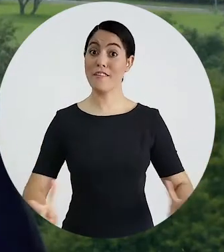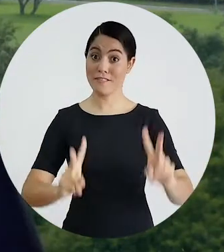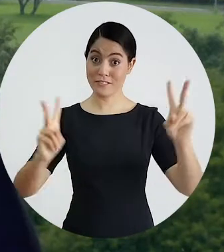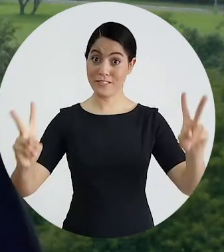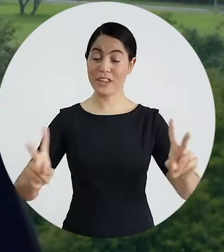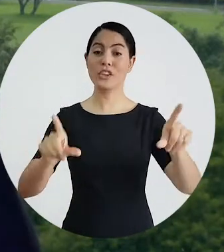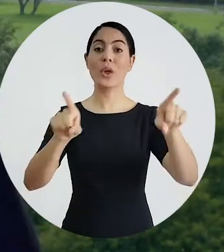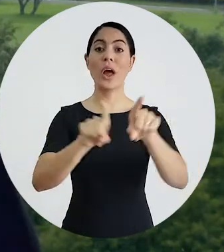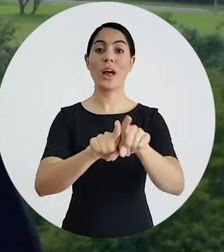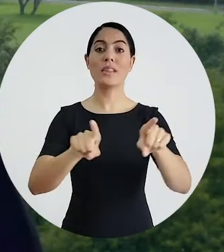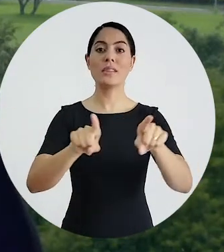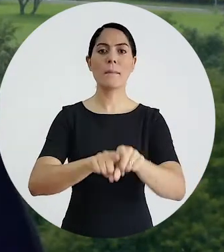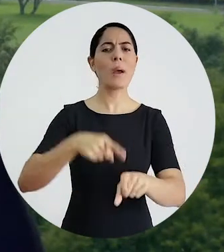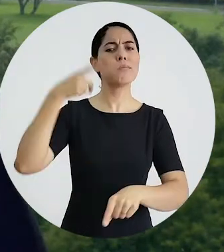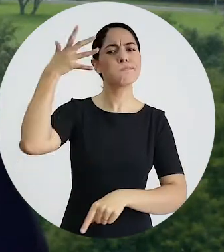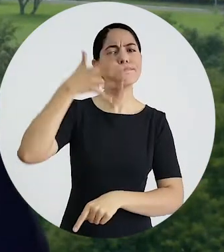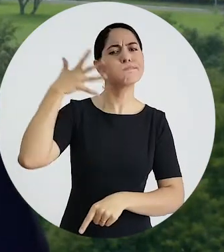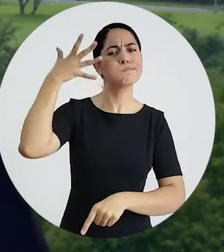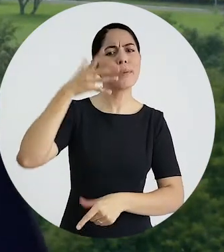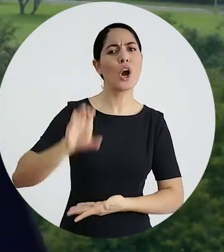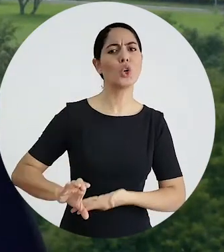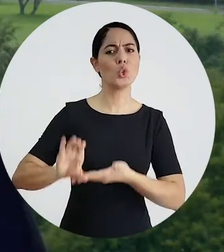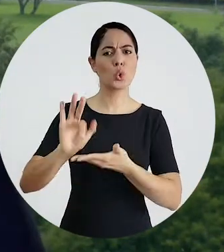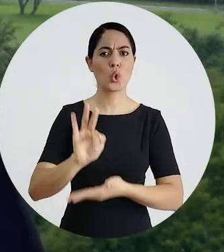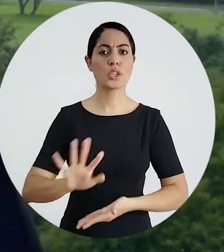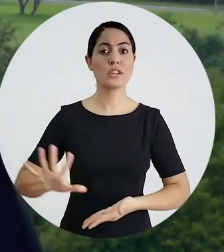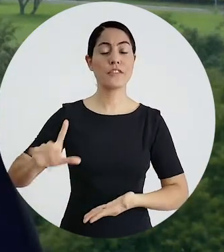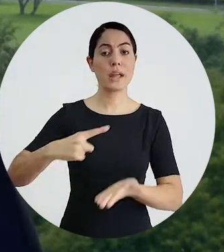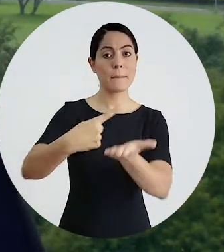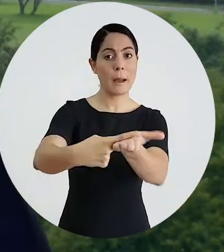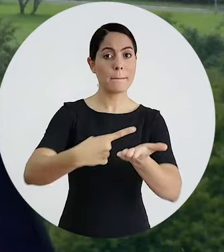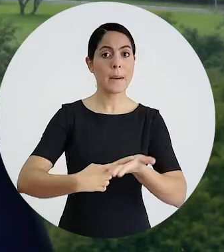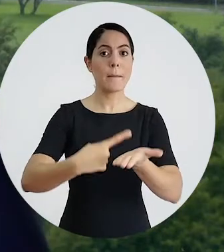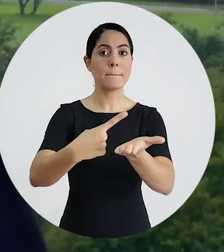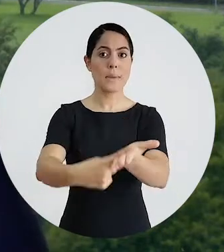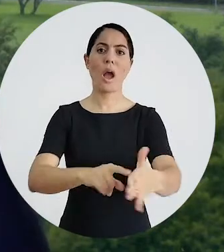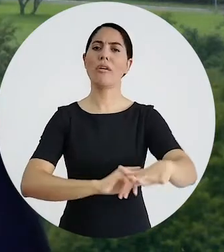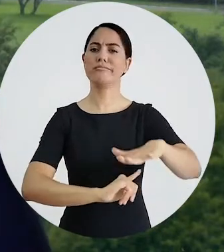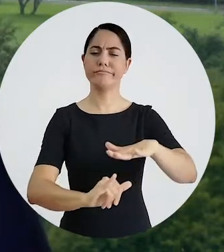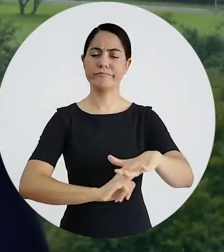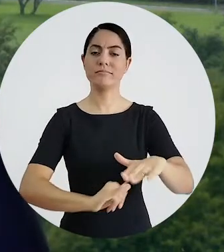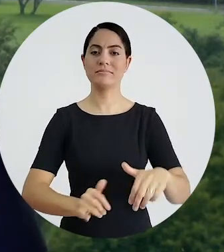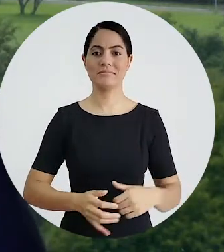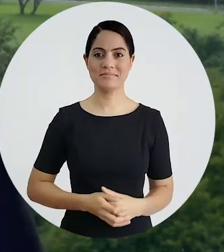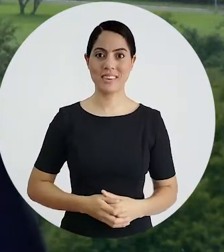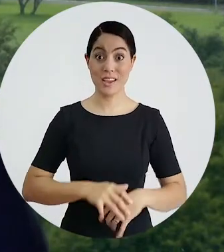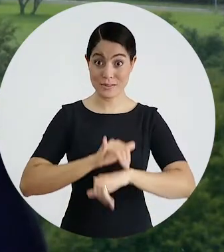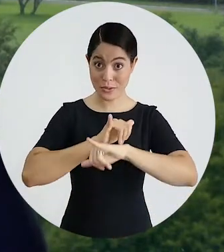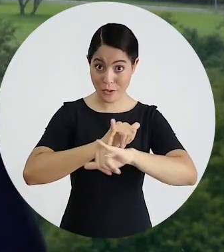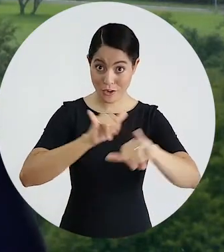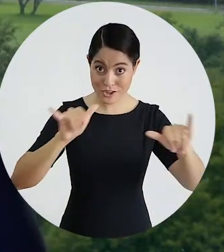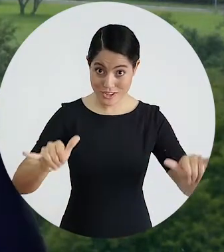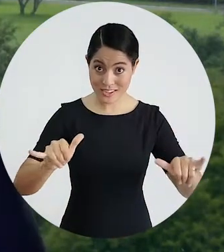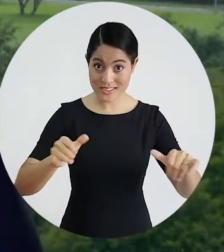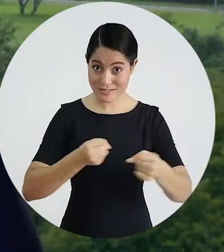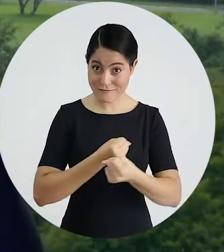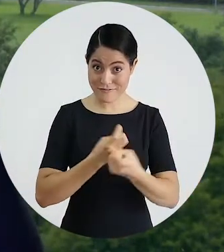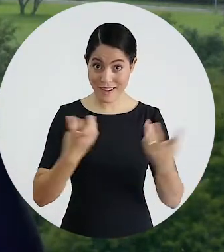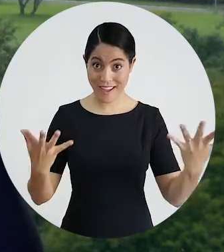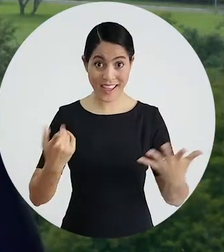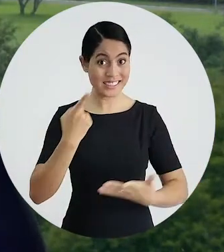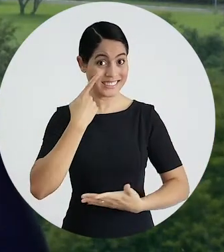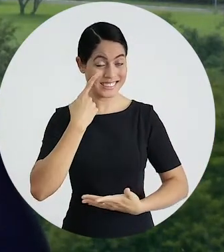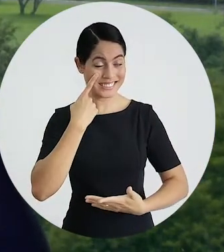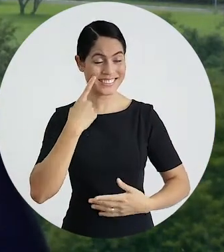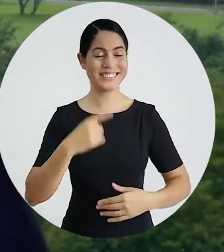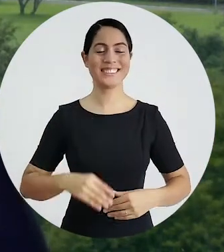com posicionamento do Conselho Federal e acordos da Ordem com instituições. Essas e outras notícias você